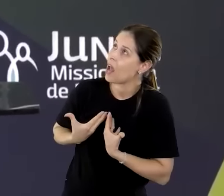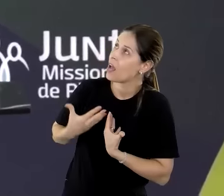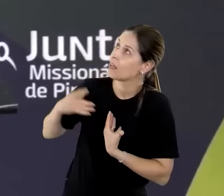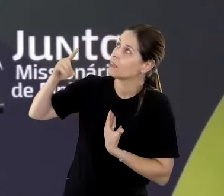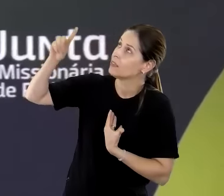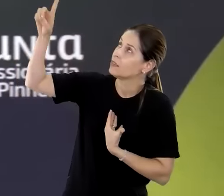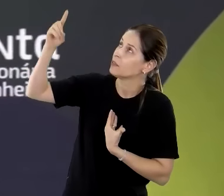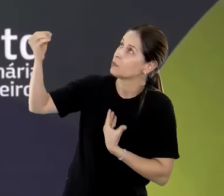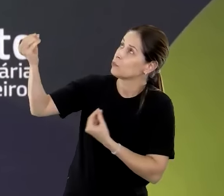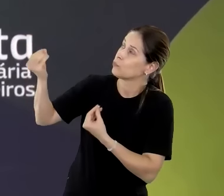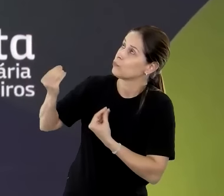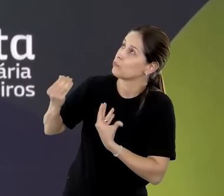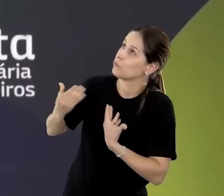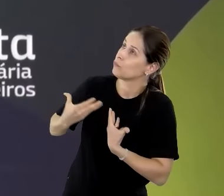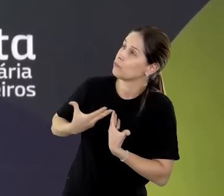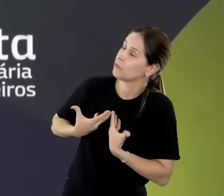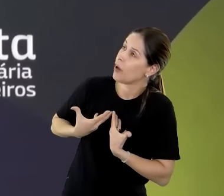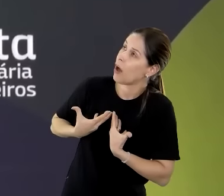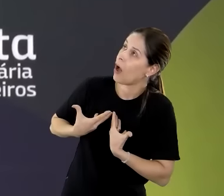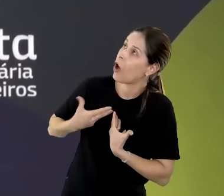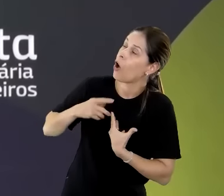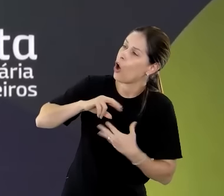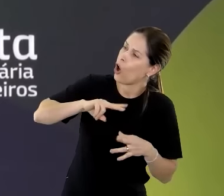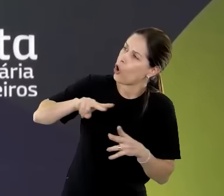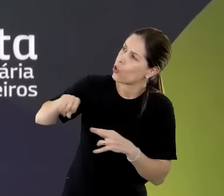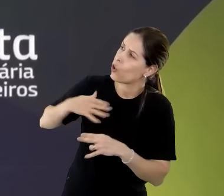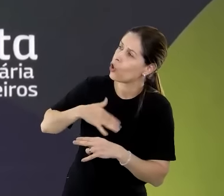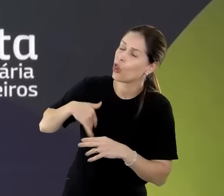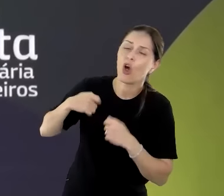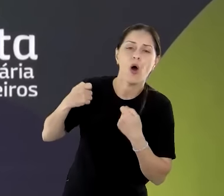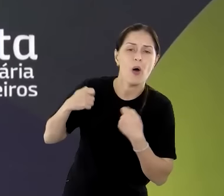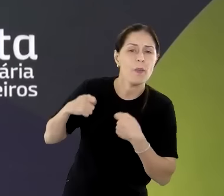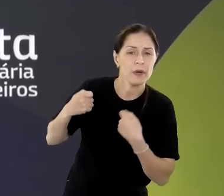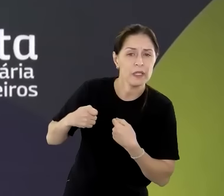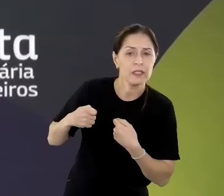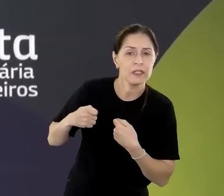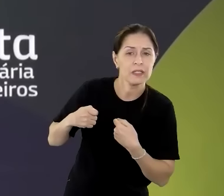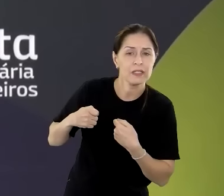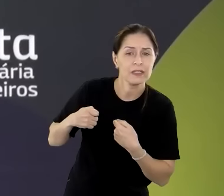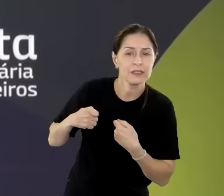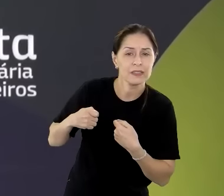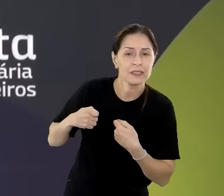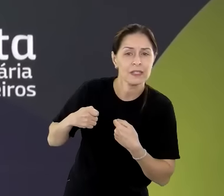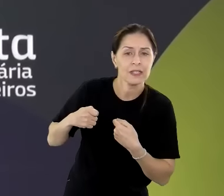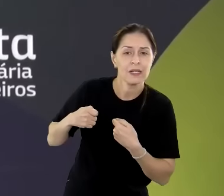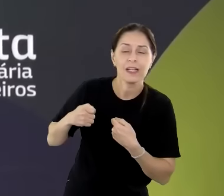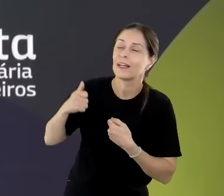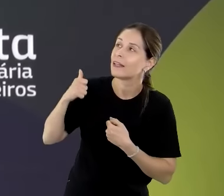A erva, que é bonita, ela é ceifada e jogada no forno.